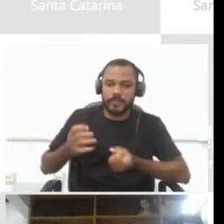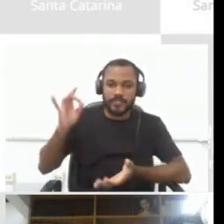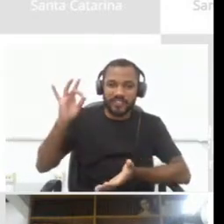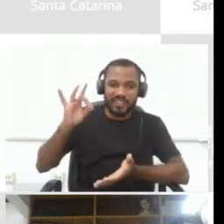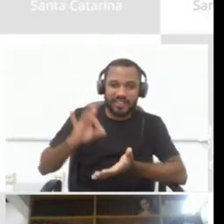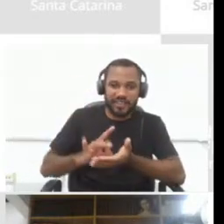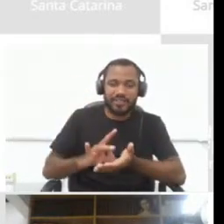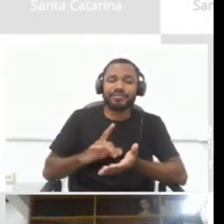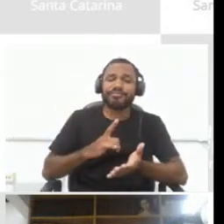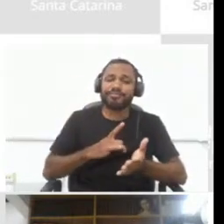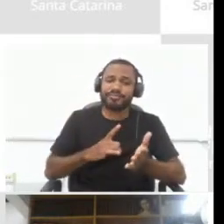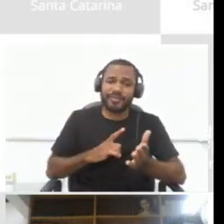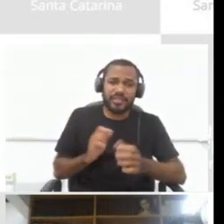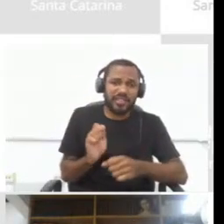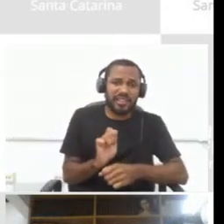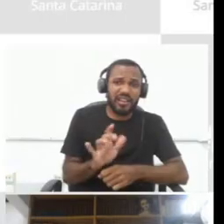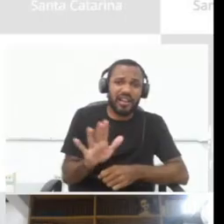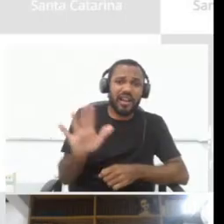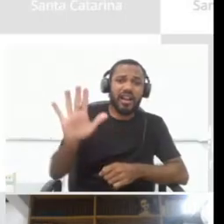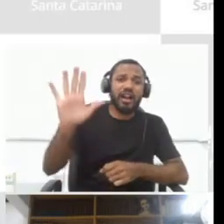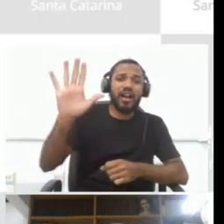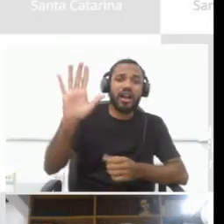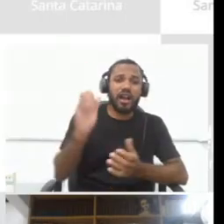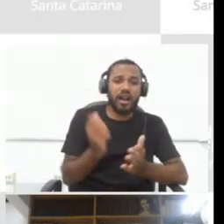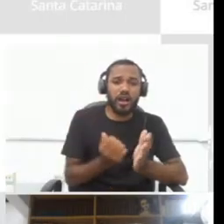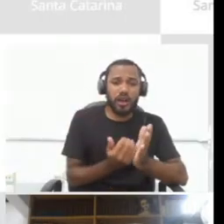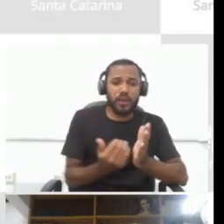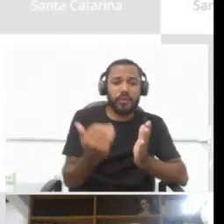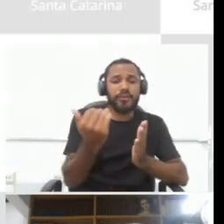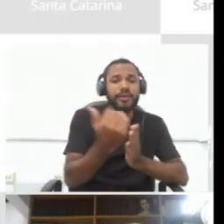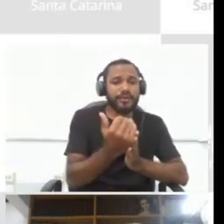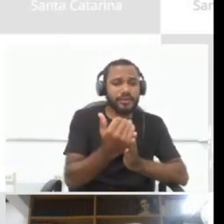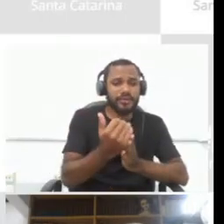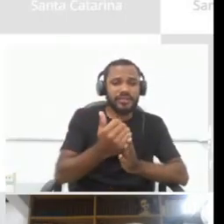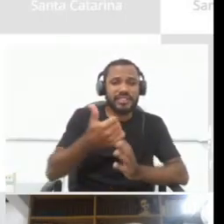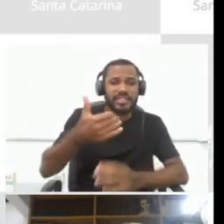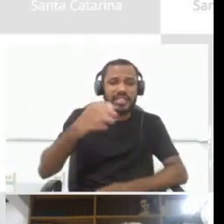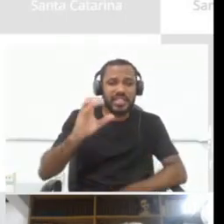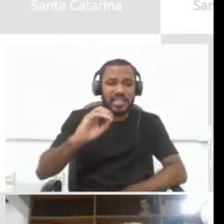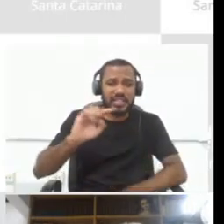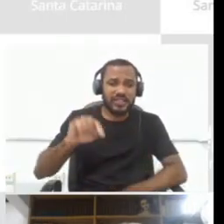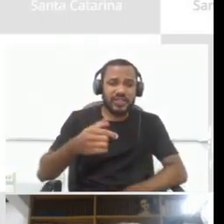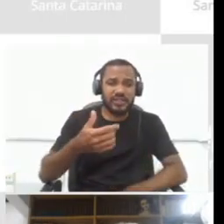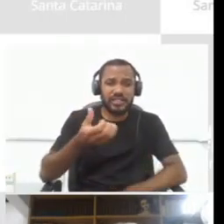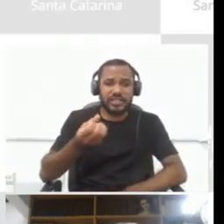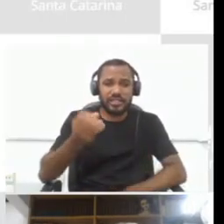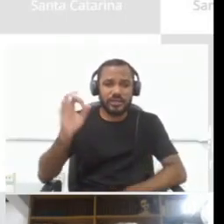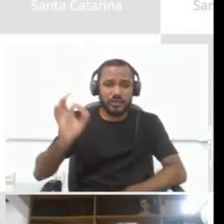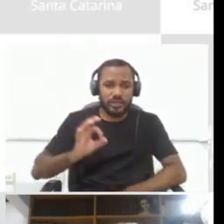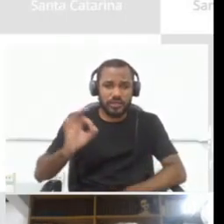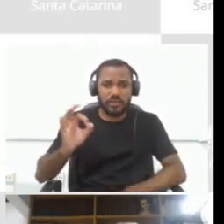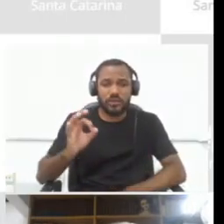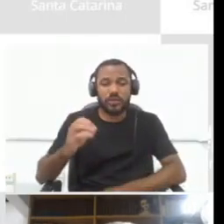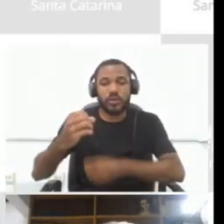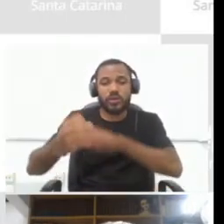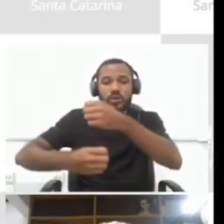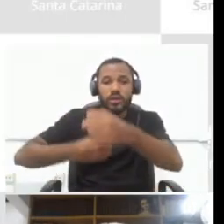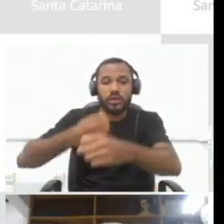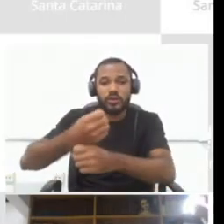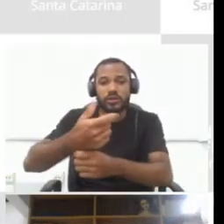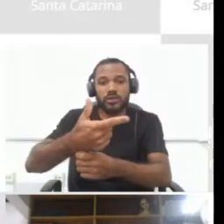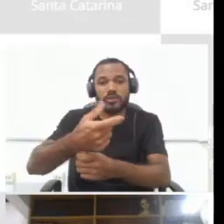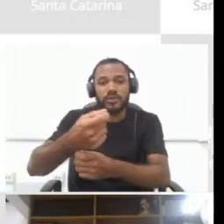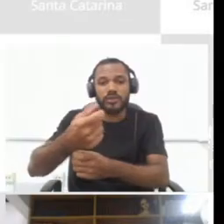em 10,6% até 2030, comparadas com os níveis de 2010. Portanto, nós